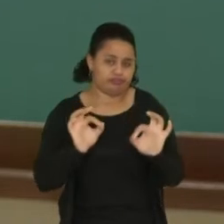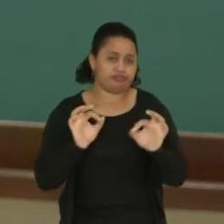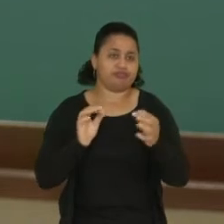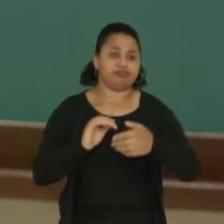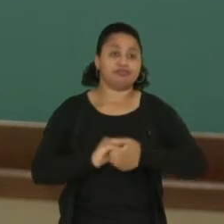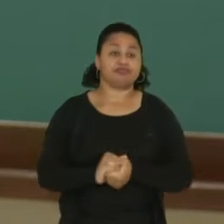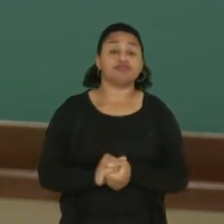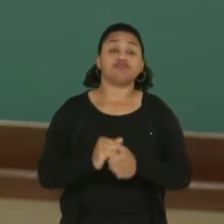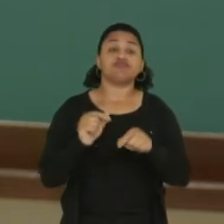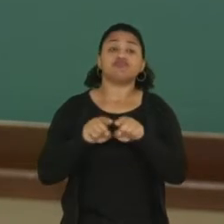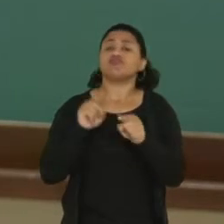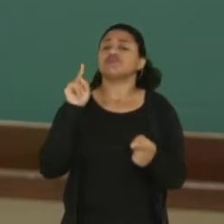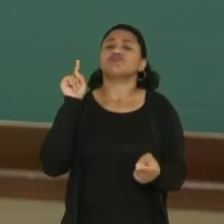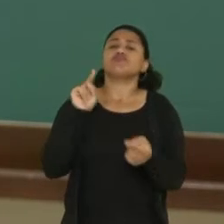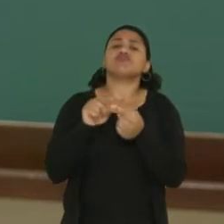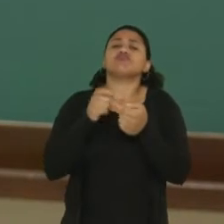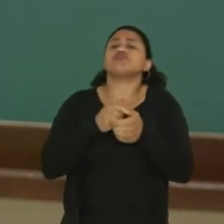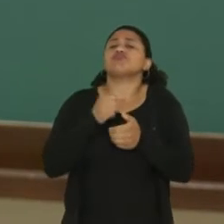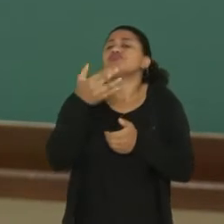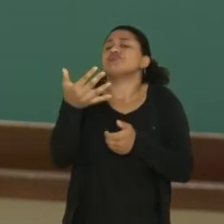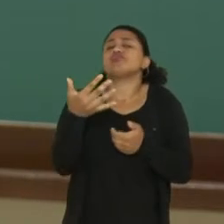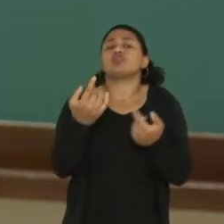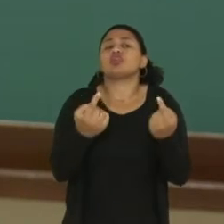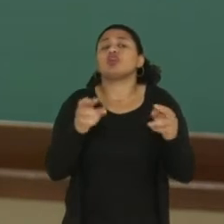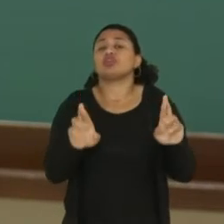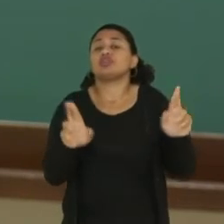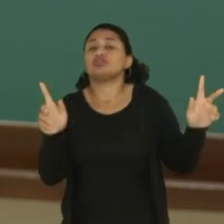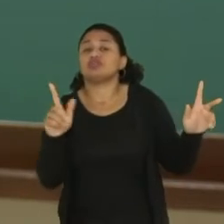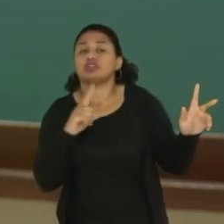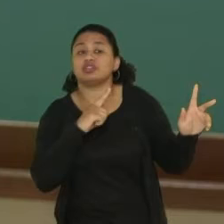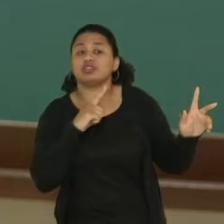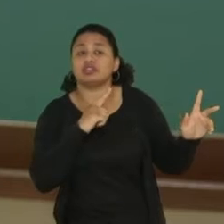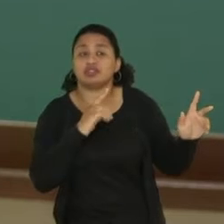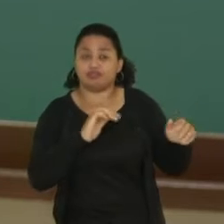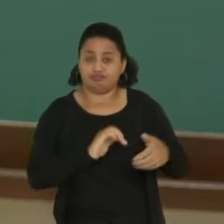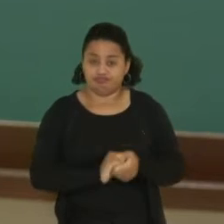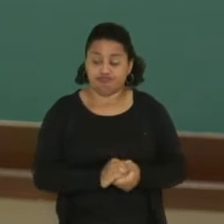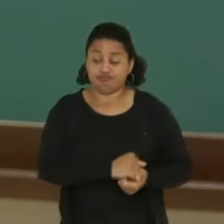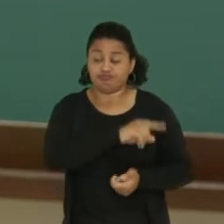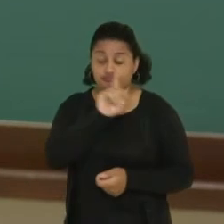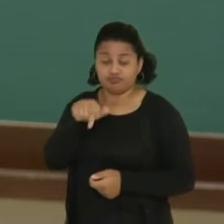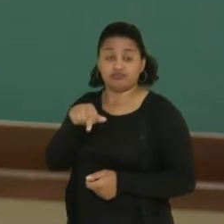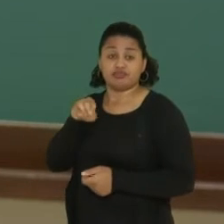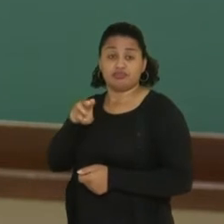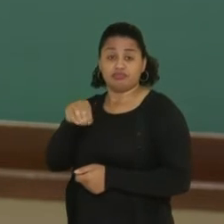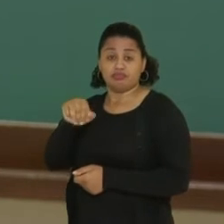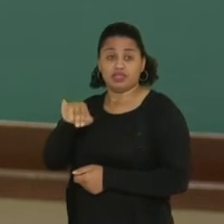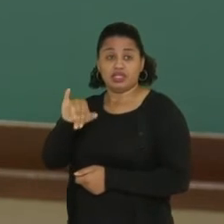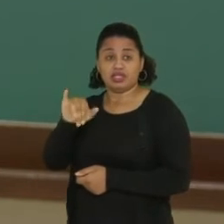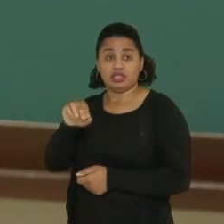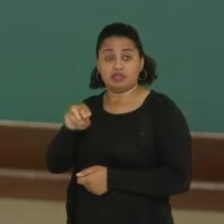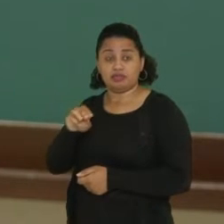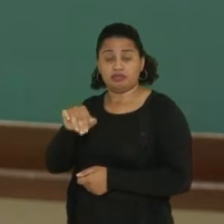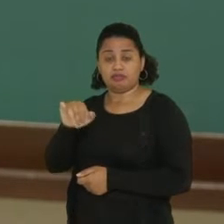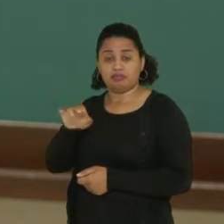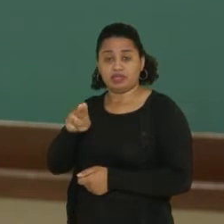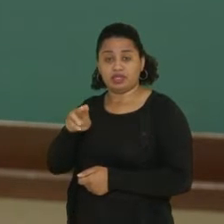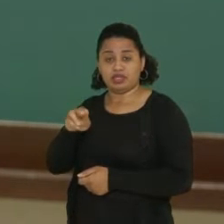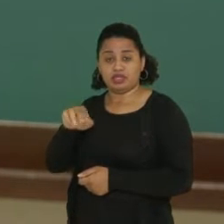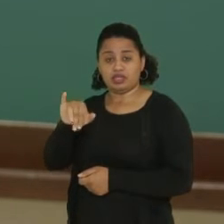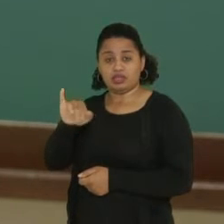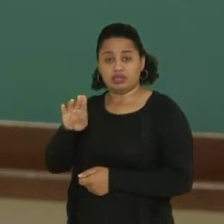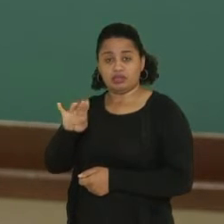E uma mini biografia. Qual é a diferença? A diferença é que a mini bio, assim dita